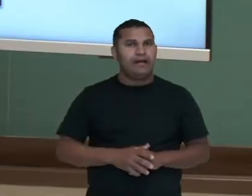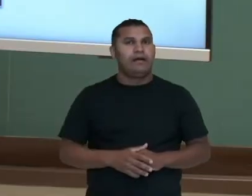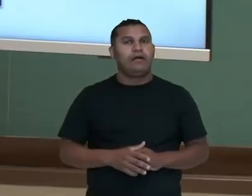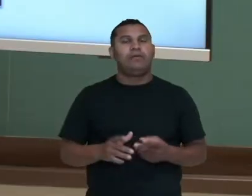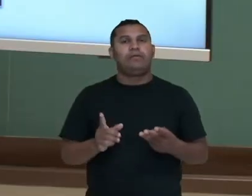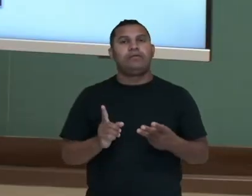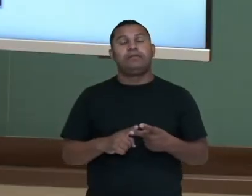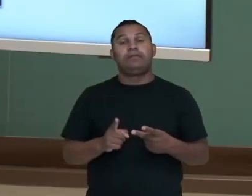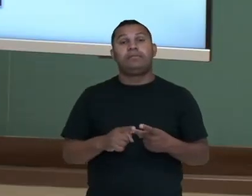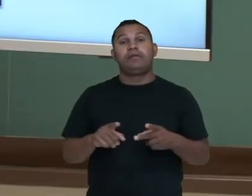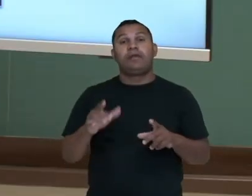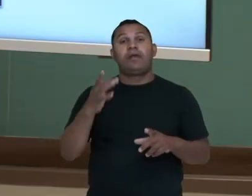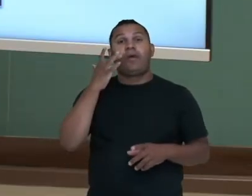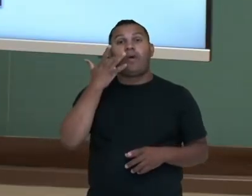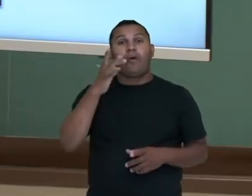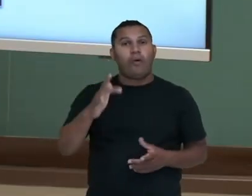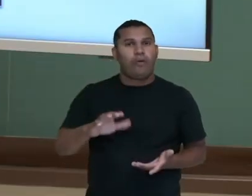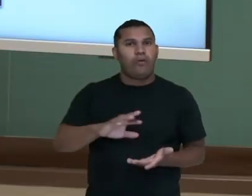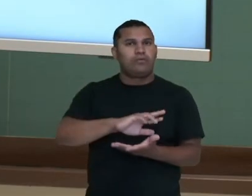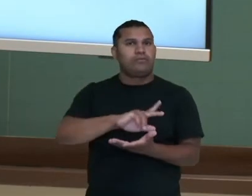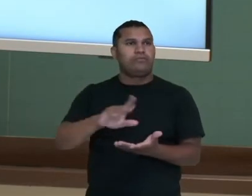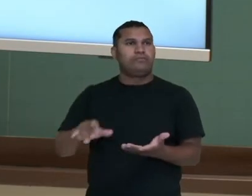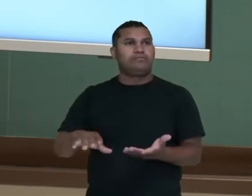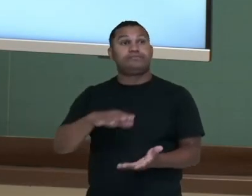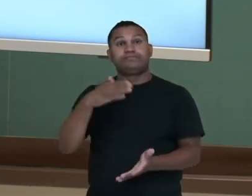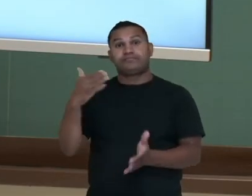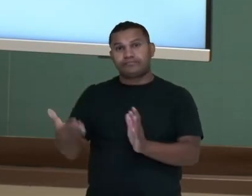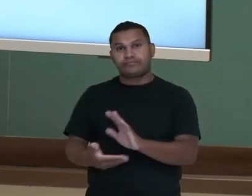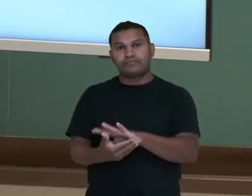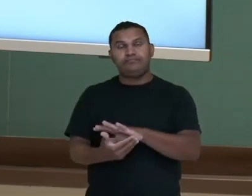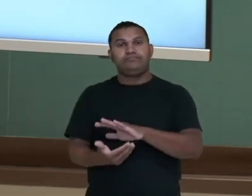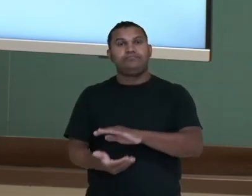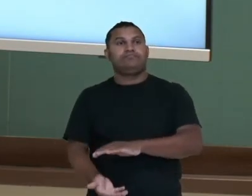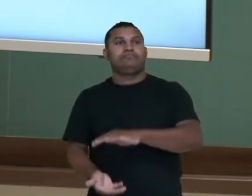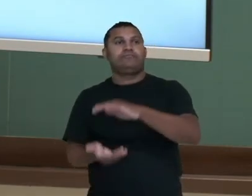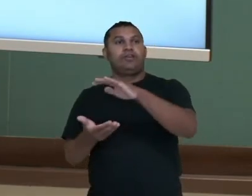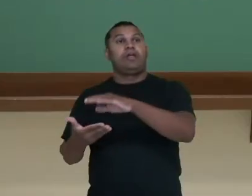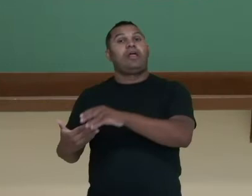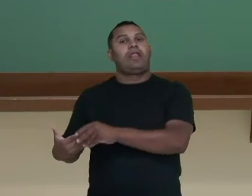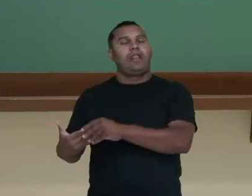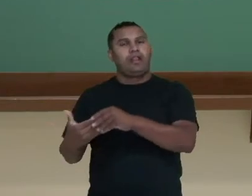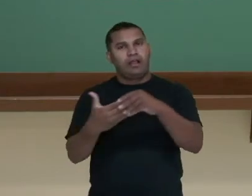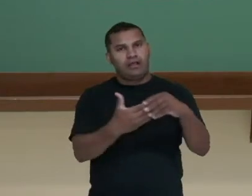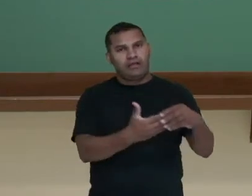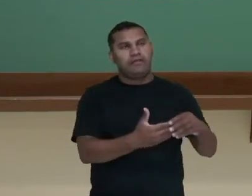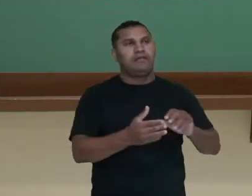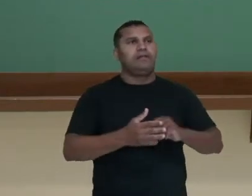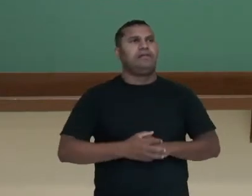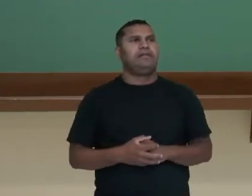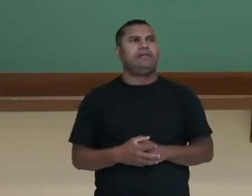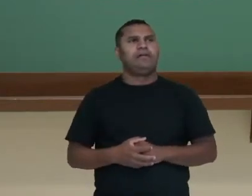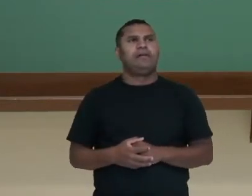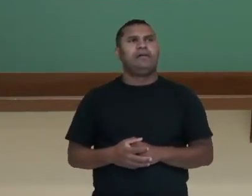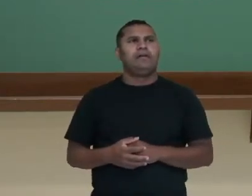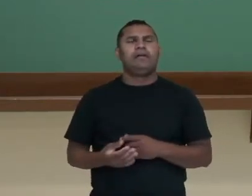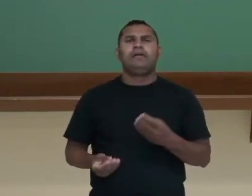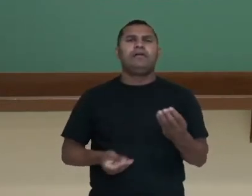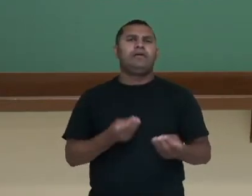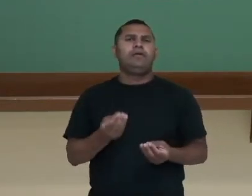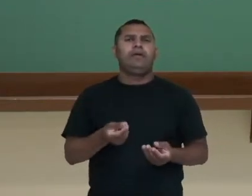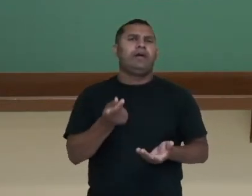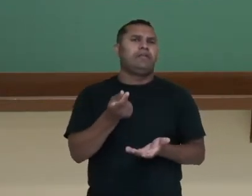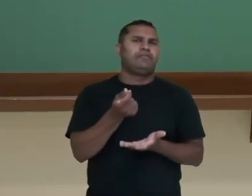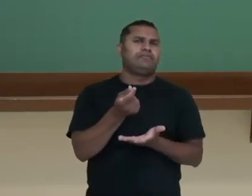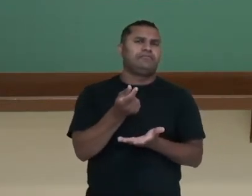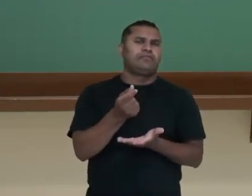pelos portugueses no continente africano, não é? E como que era esse financiamento do tráfico? Então,